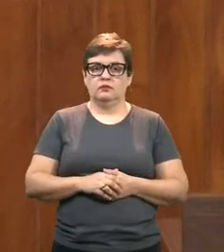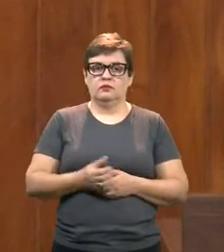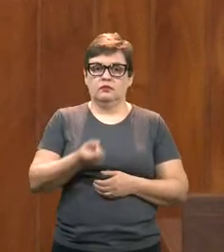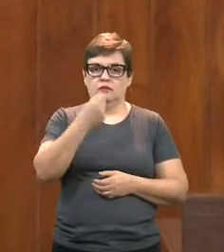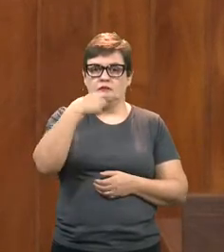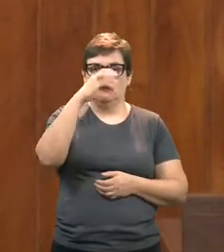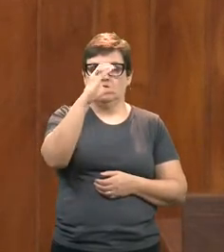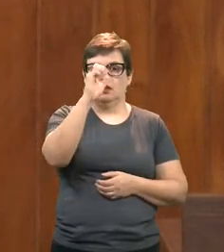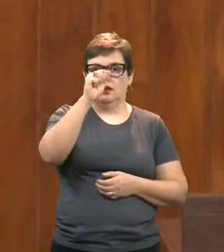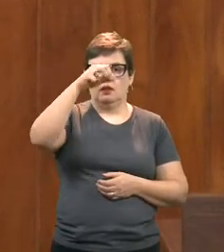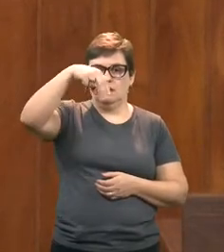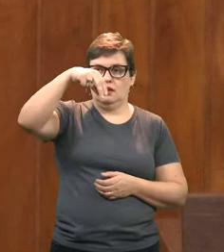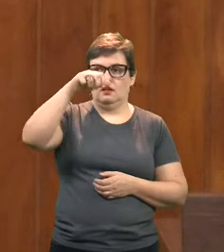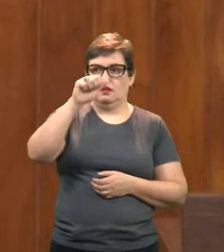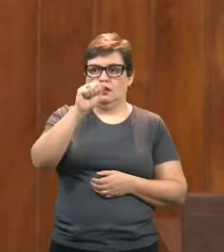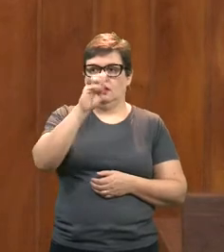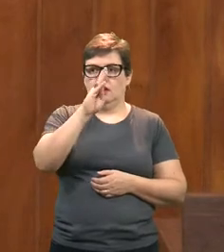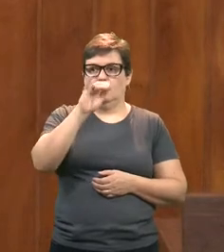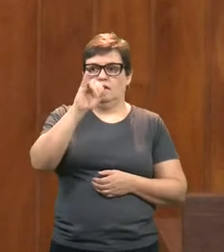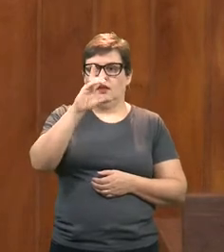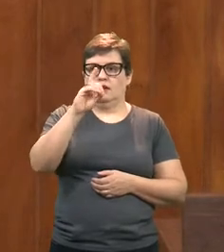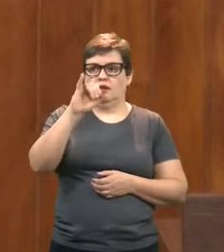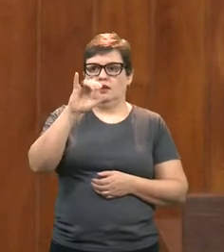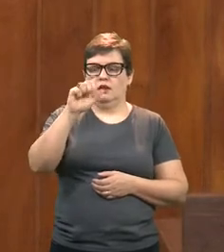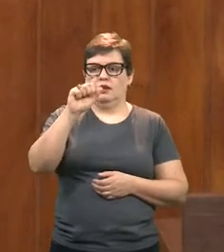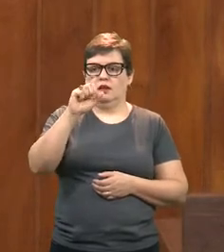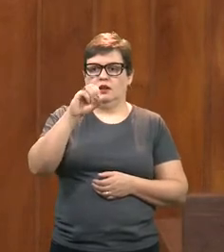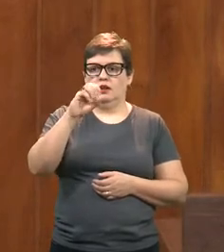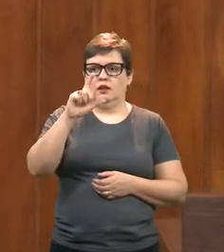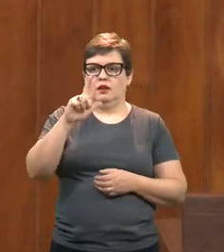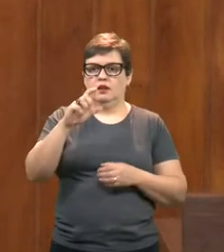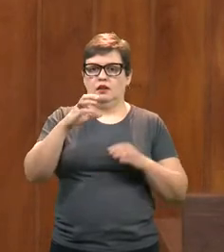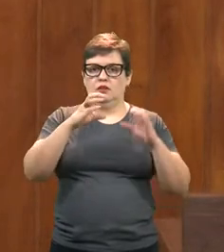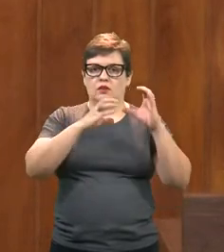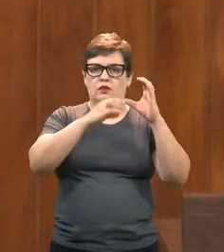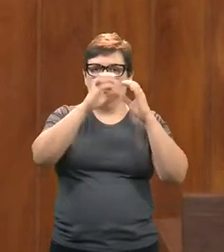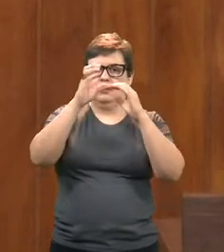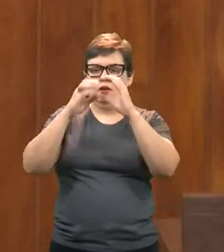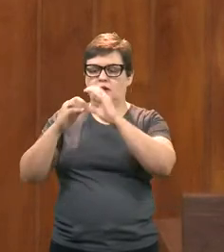ponto deles inicial foi canabidiol. Eles também trabalham com THC. E